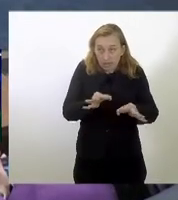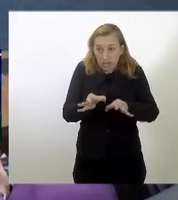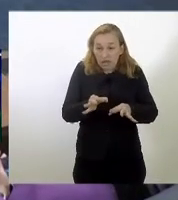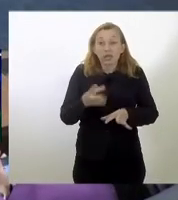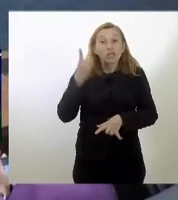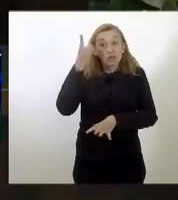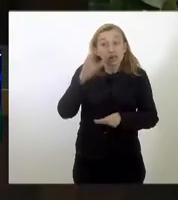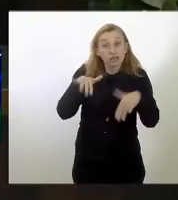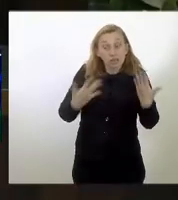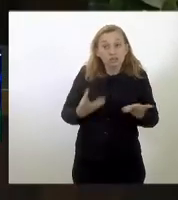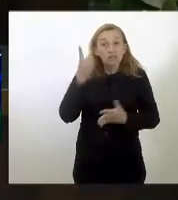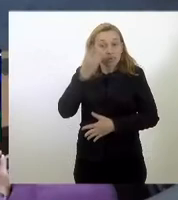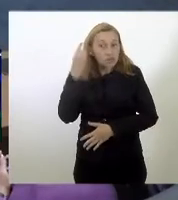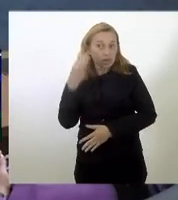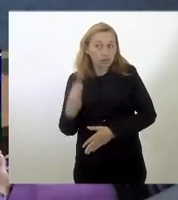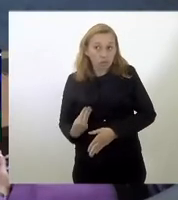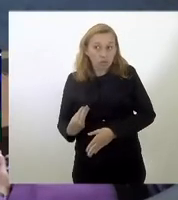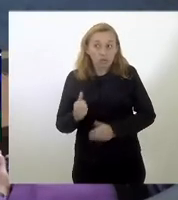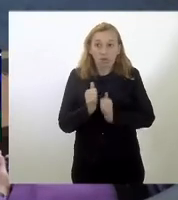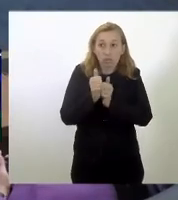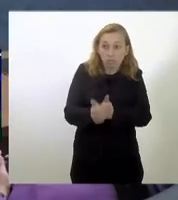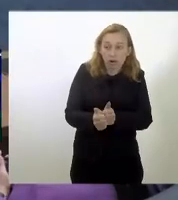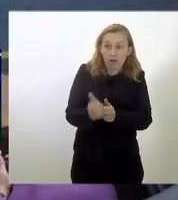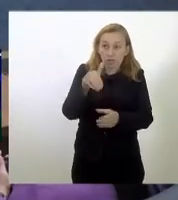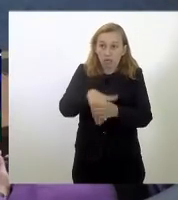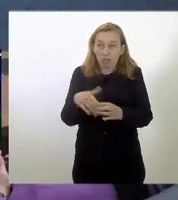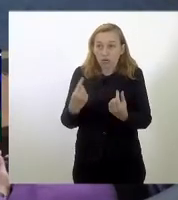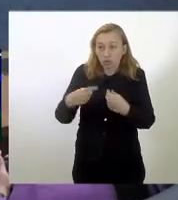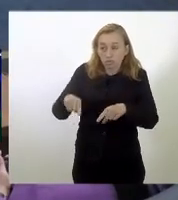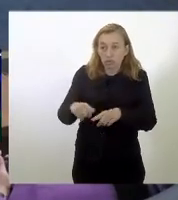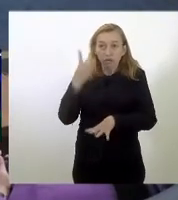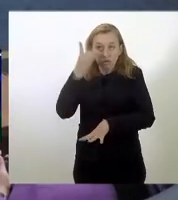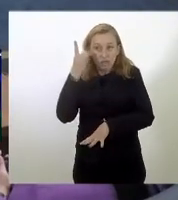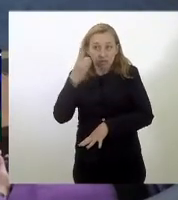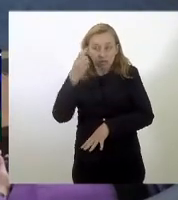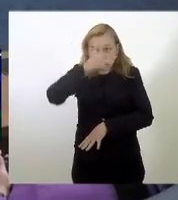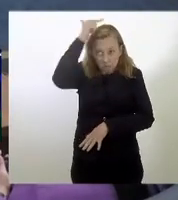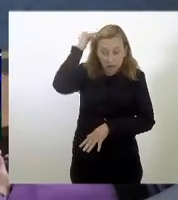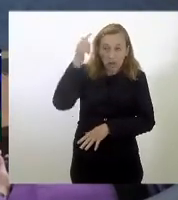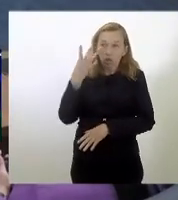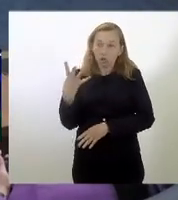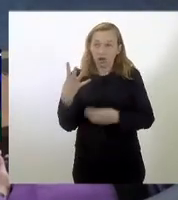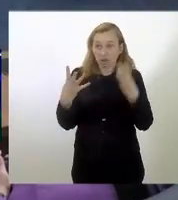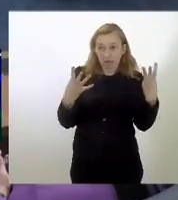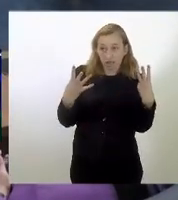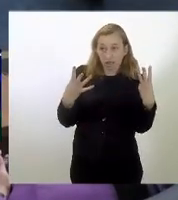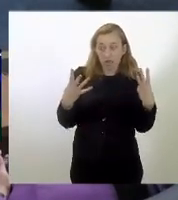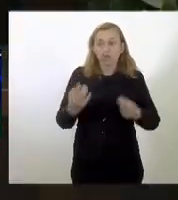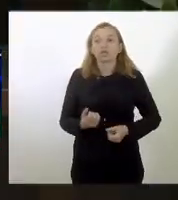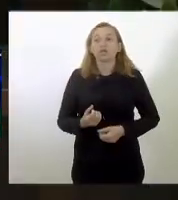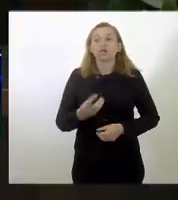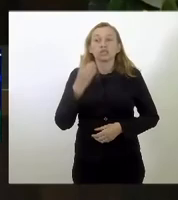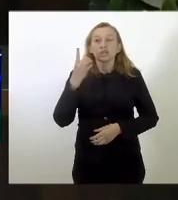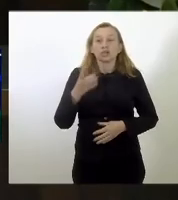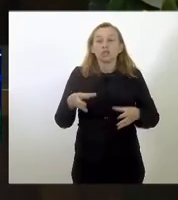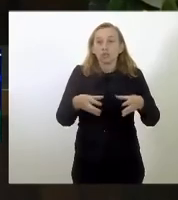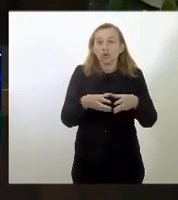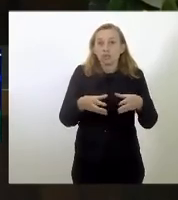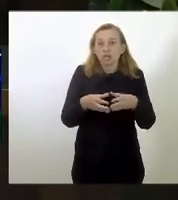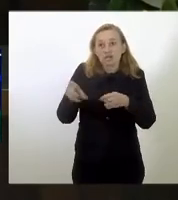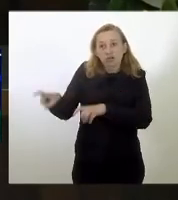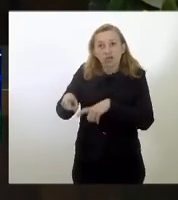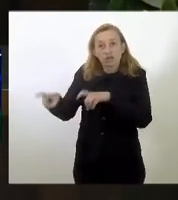deputada Mônica, por favor. Eu vou acompanhar o voto divergente do deputado Luiz Paulo. Ok. 4-3. Pela Comissão de Agricultura,